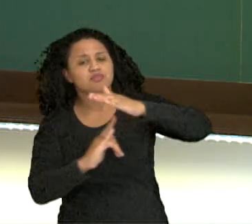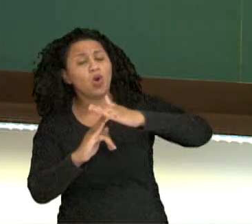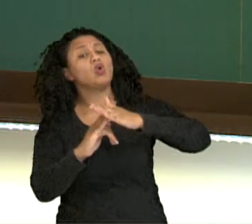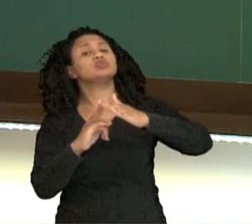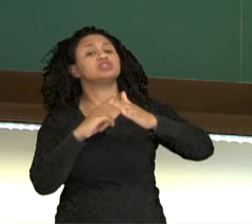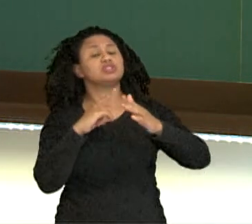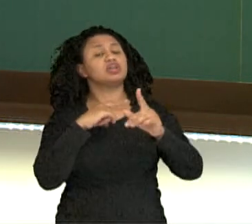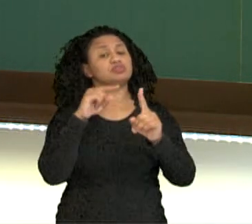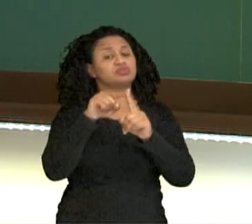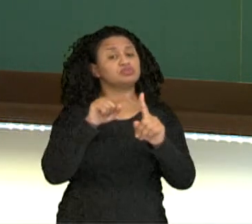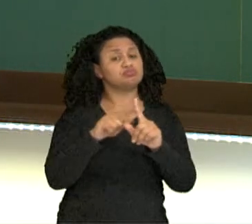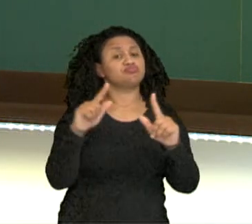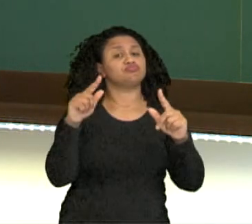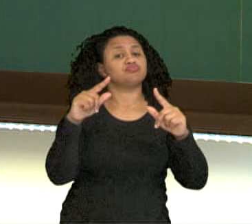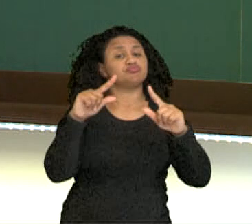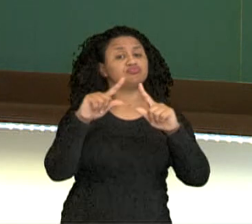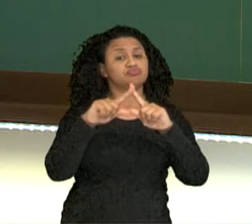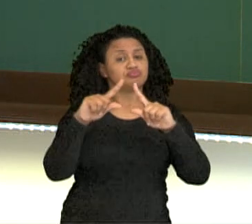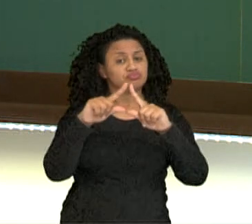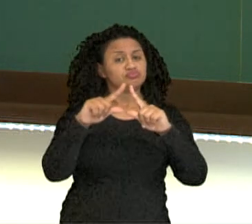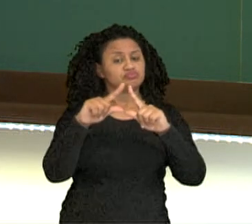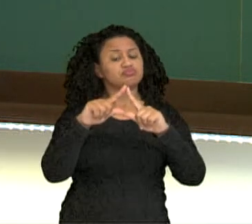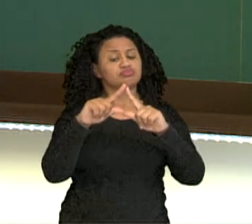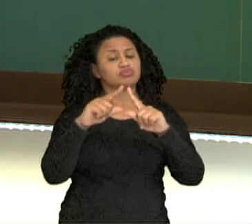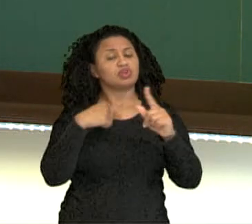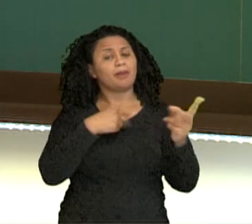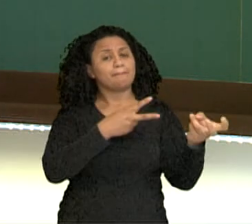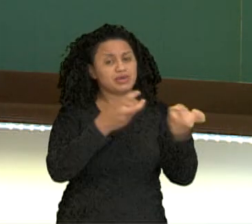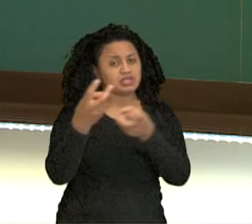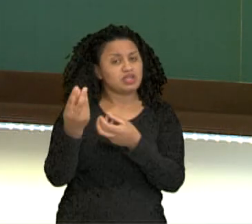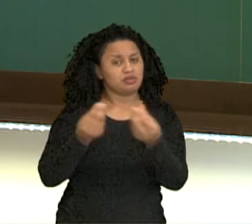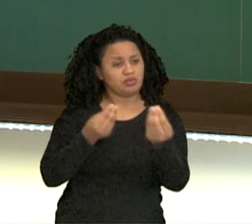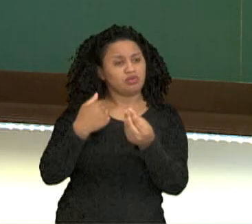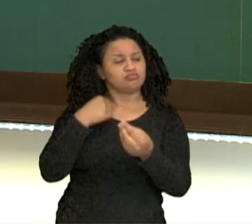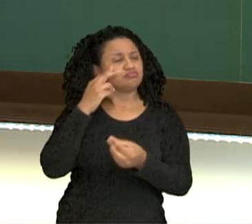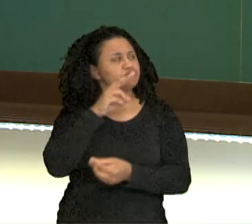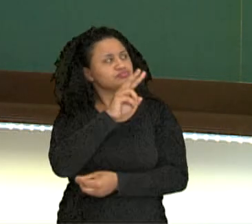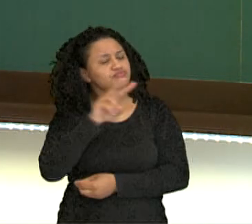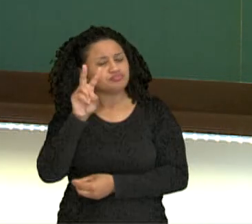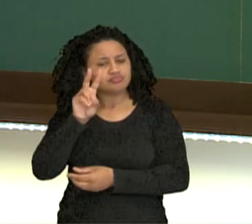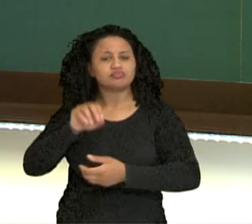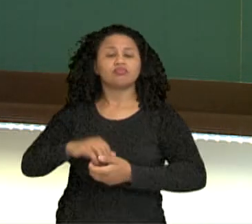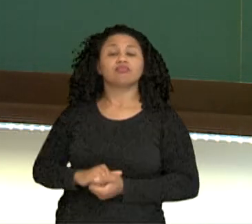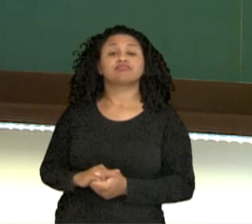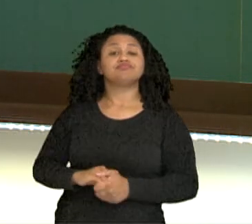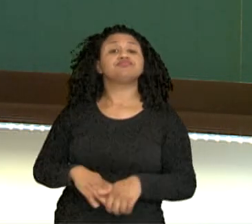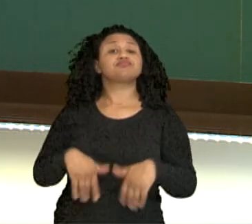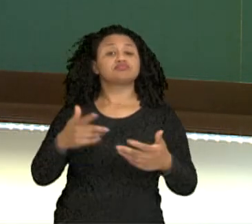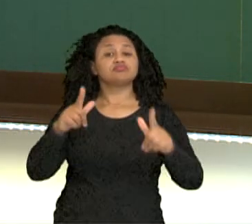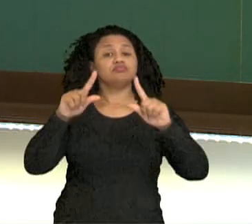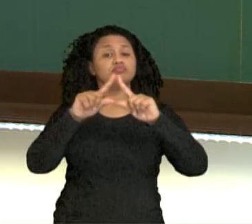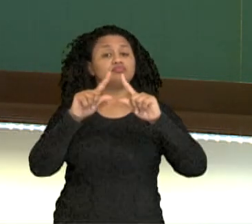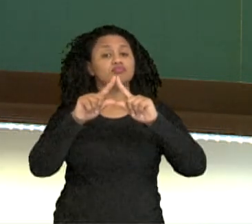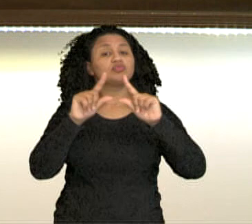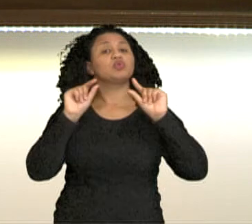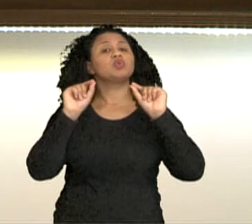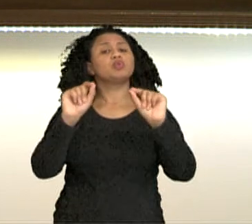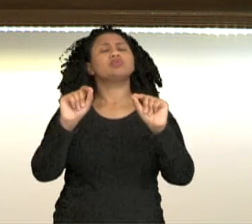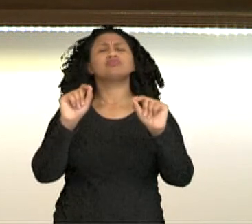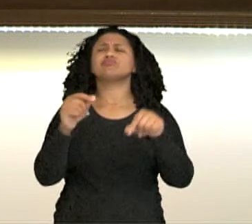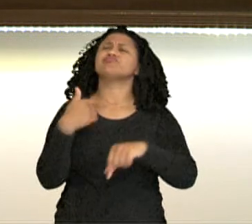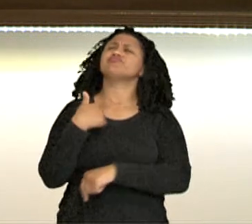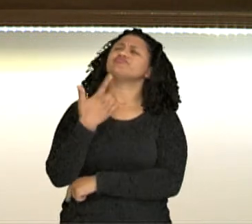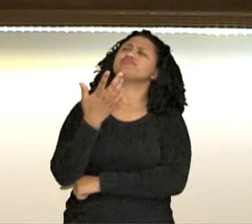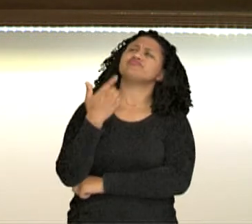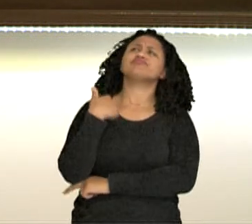uma olhadinha quando vocês verem e comecem a reparar nisso, tá bom? E o que é o triângulo, então? Vocês devem